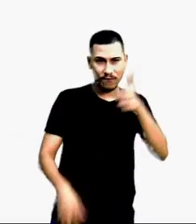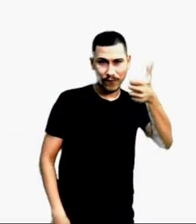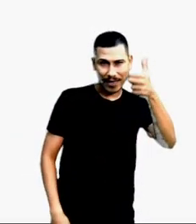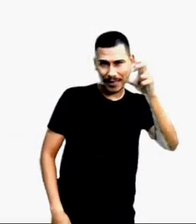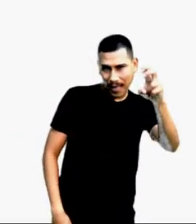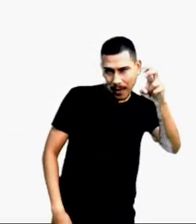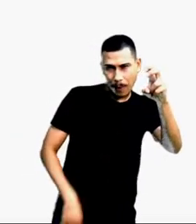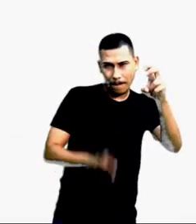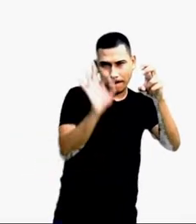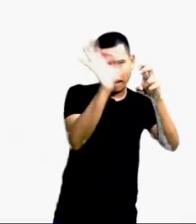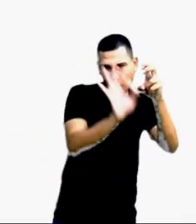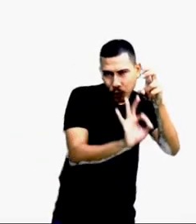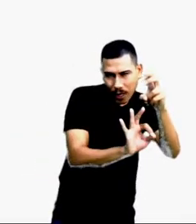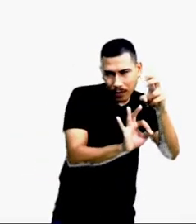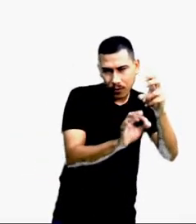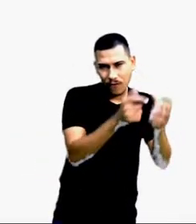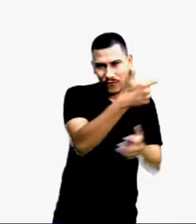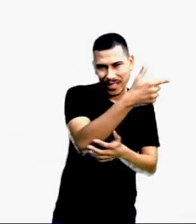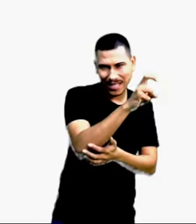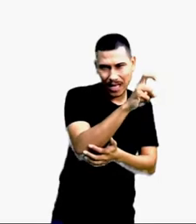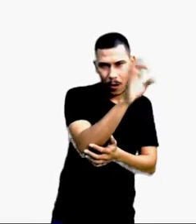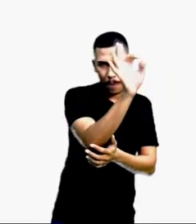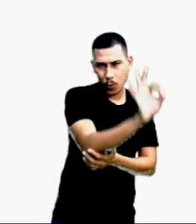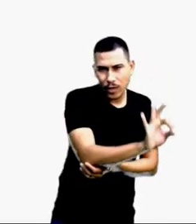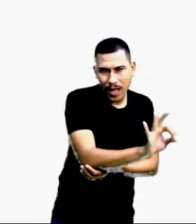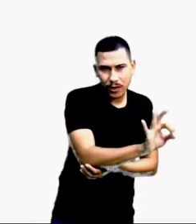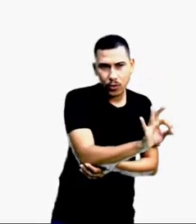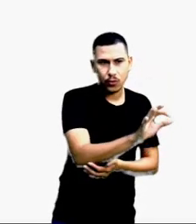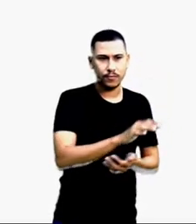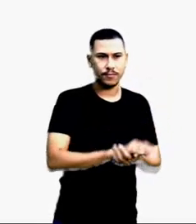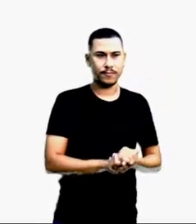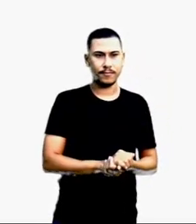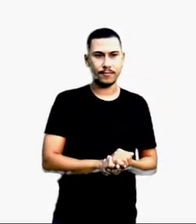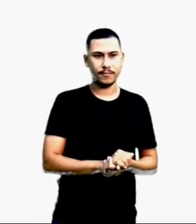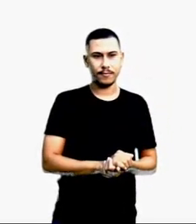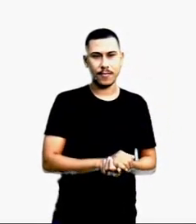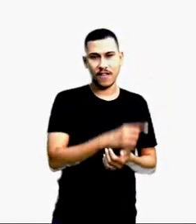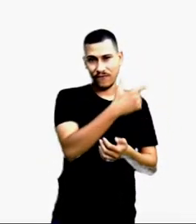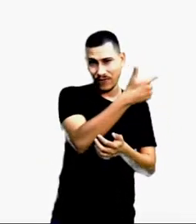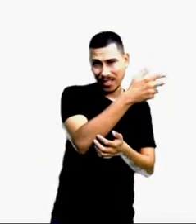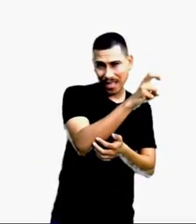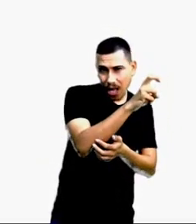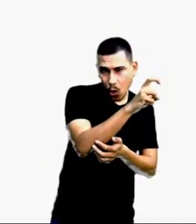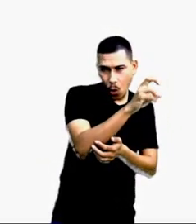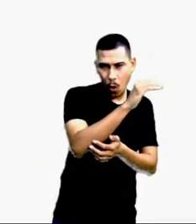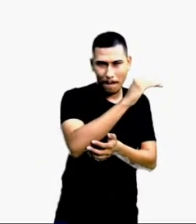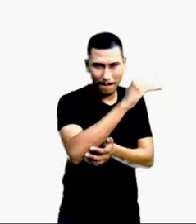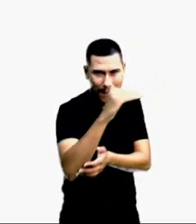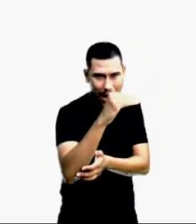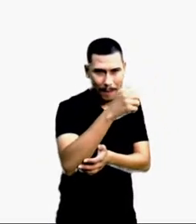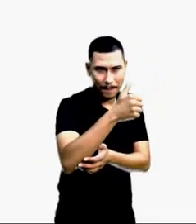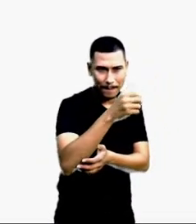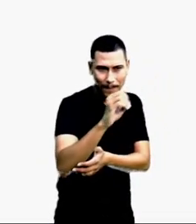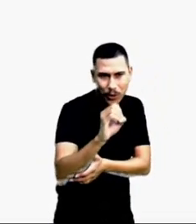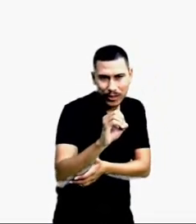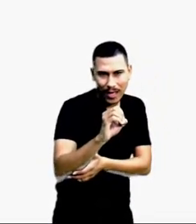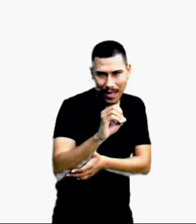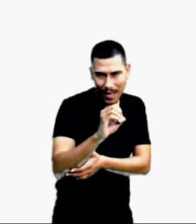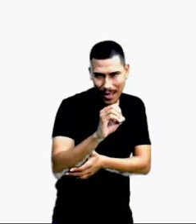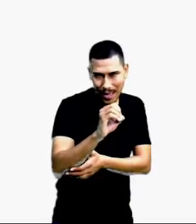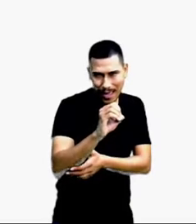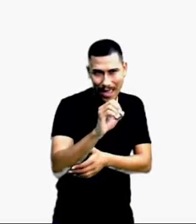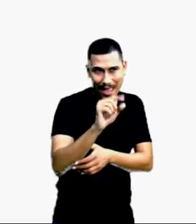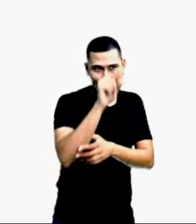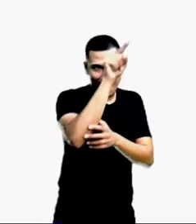25% então ficar lá 25 por 100 mas como 25 e sem